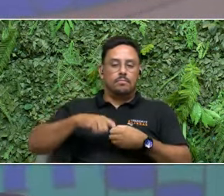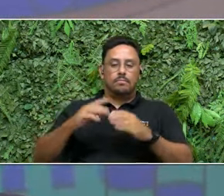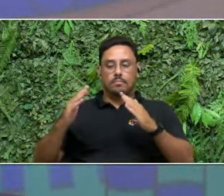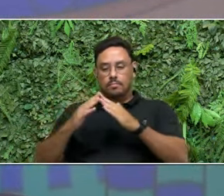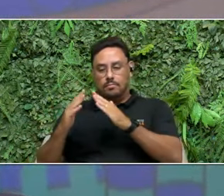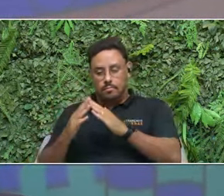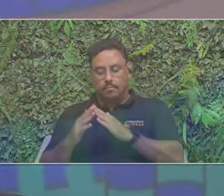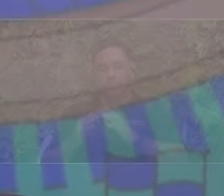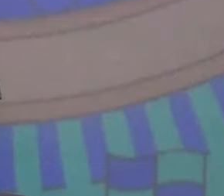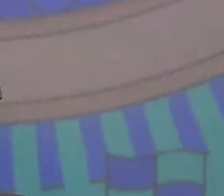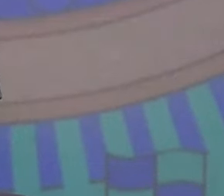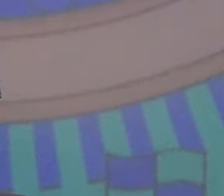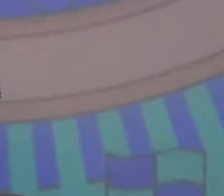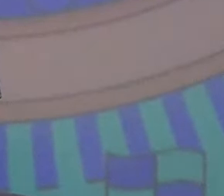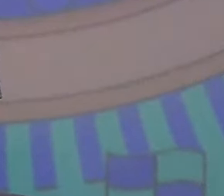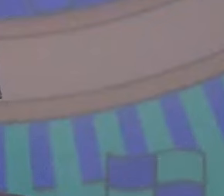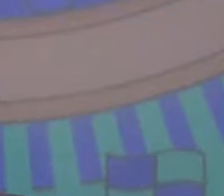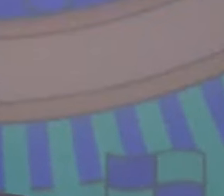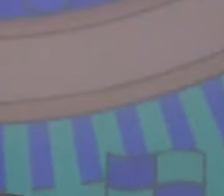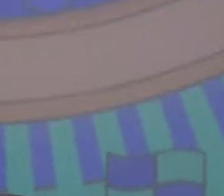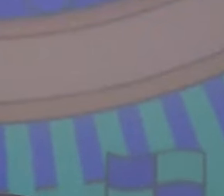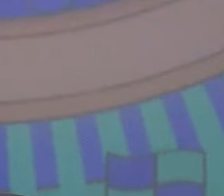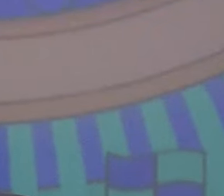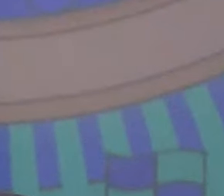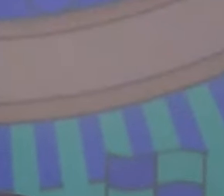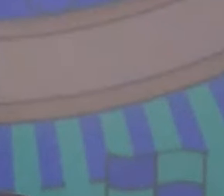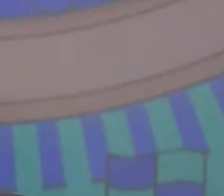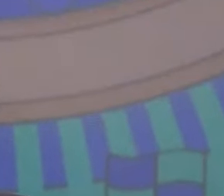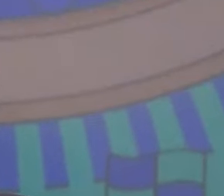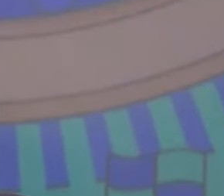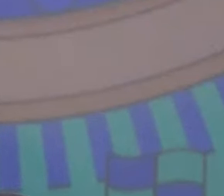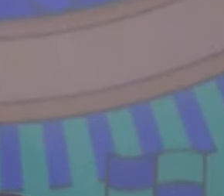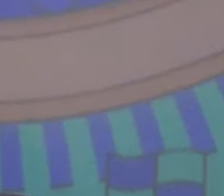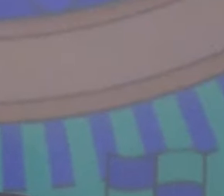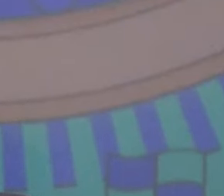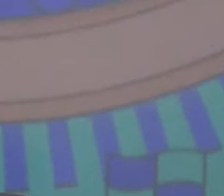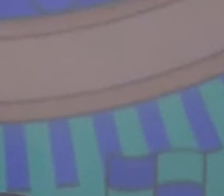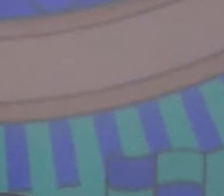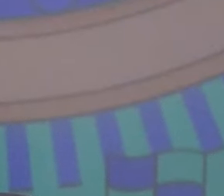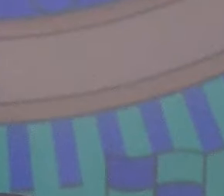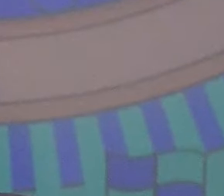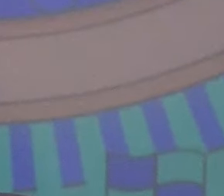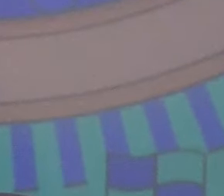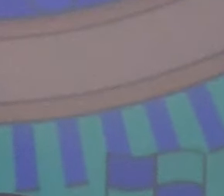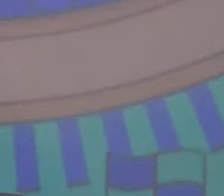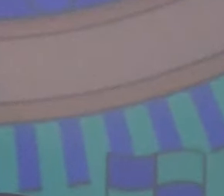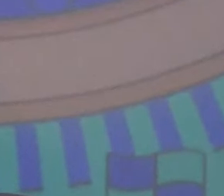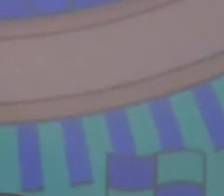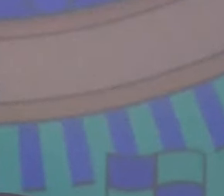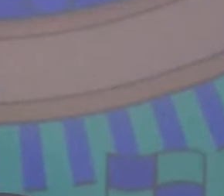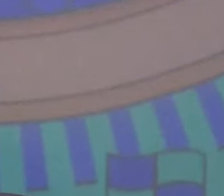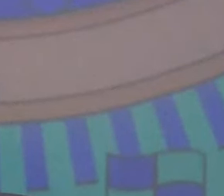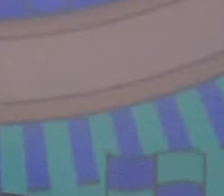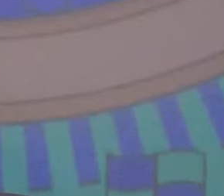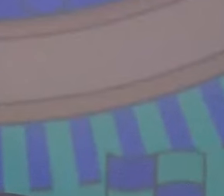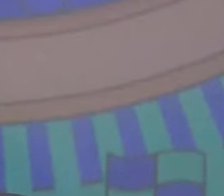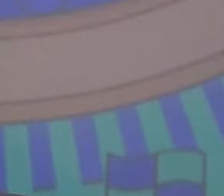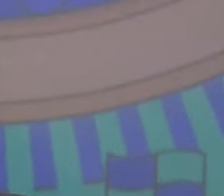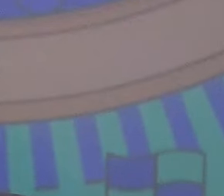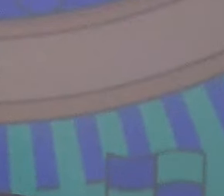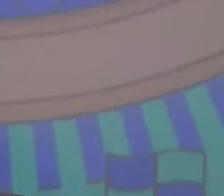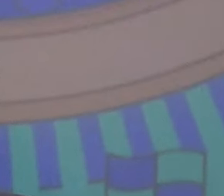todos os senhores né a tranquilidade pra rapaziada aí nessa noite de sábado Muito obrigado a você que esteve conosco